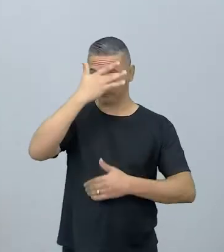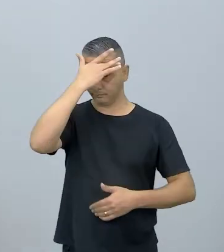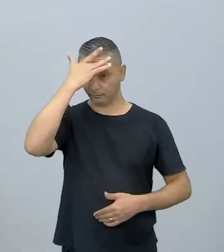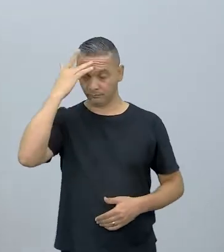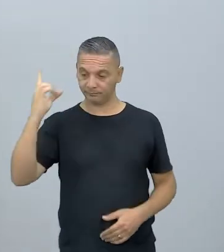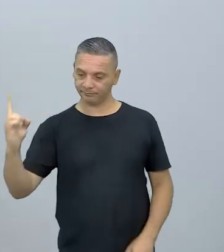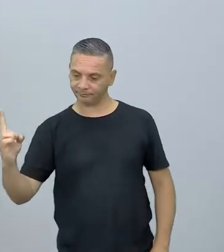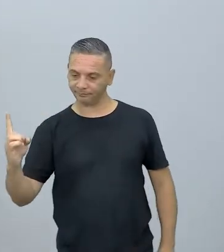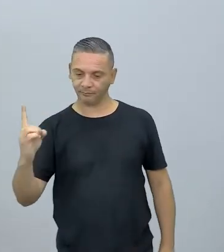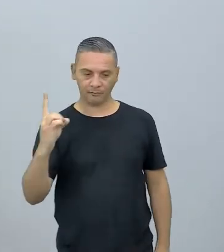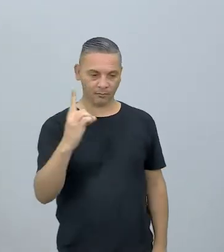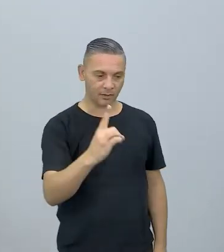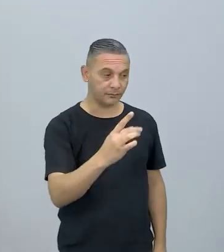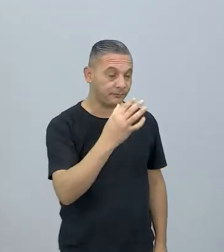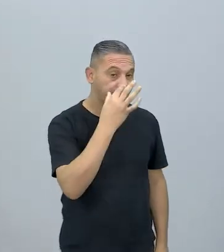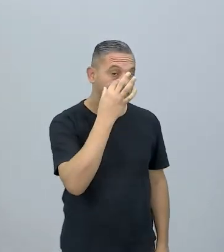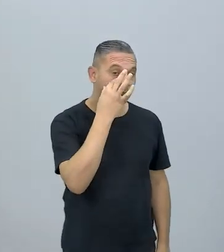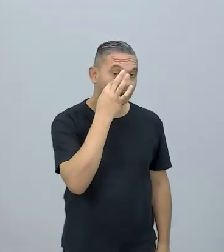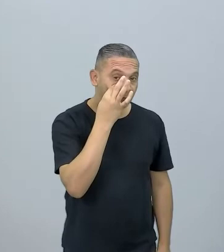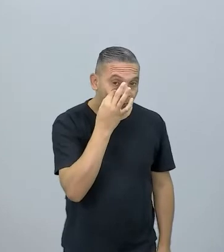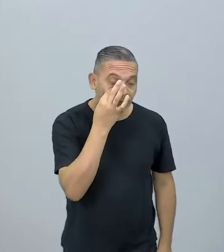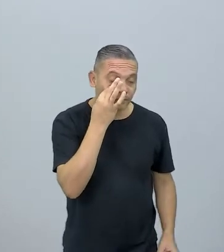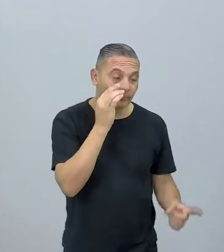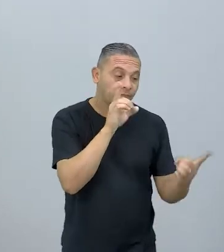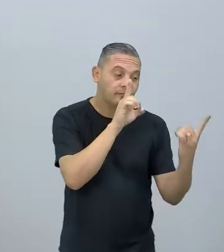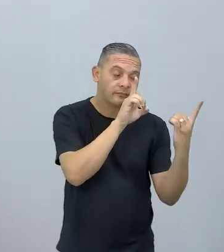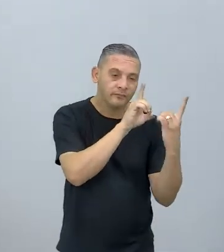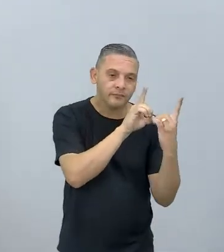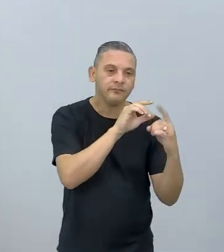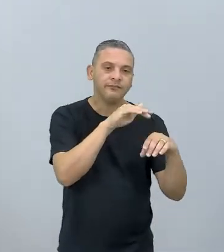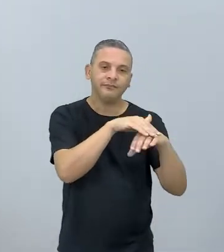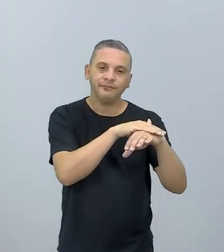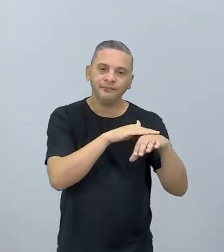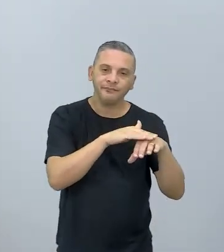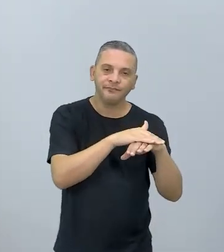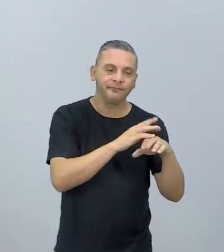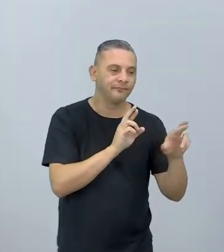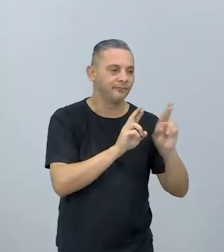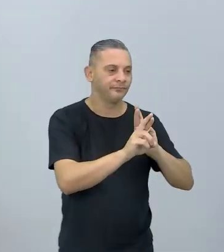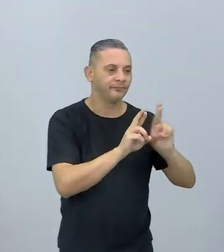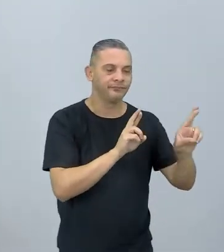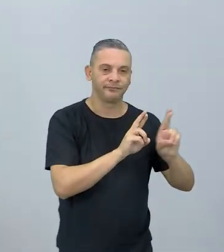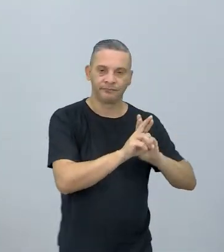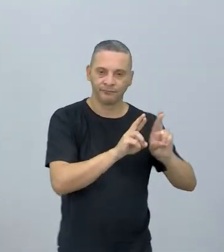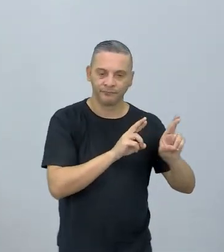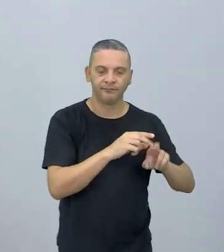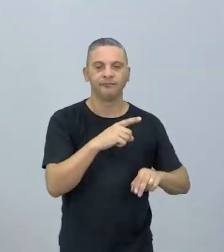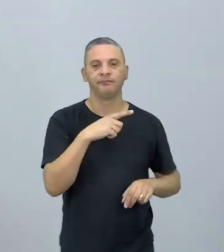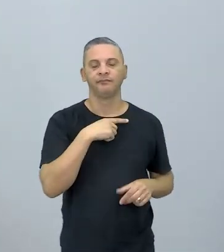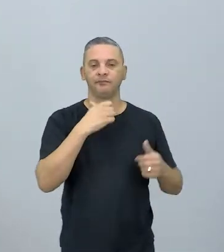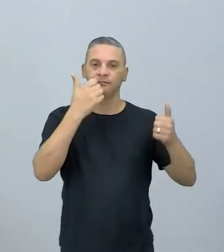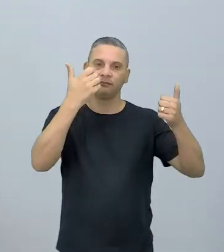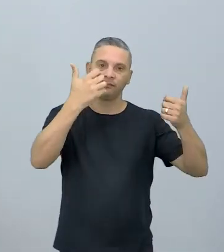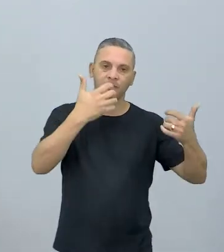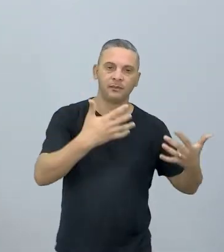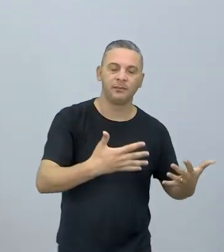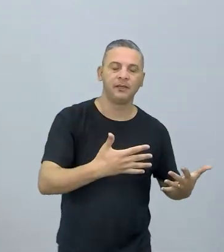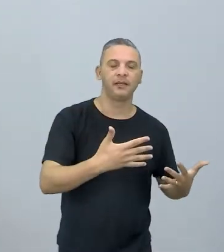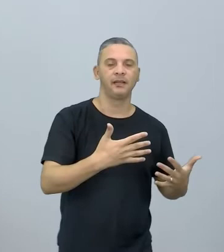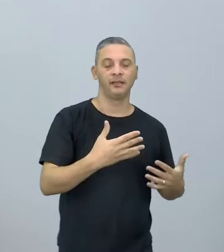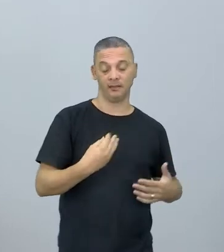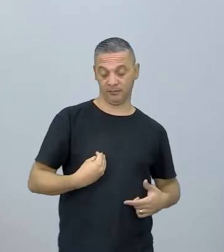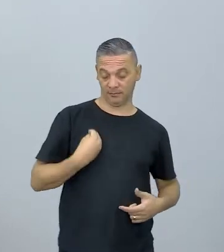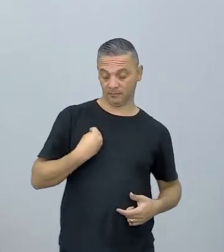daí sim tinha a pesquisa qualitativa, que ela era entrevistada e falava bastante sobre a